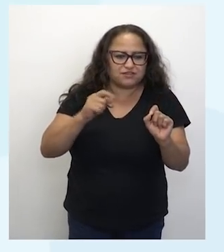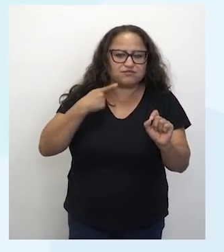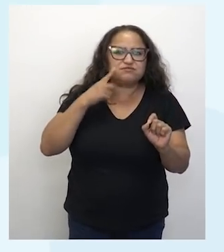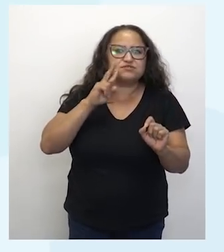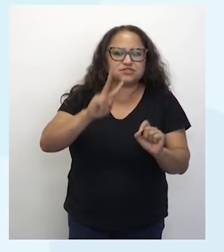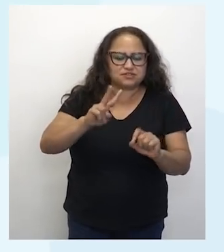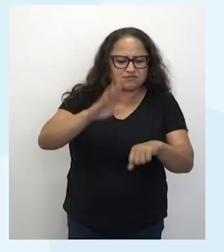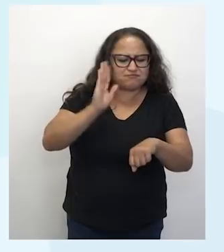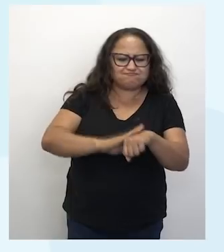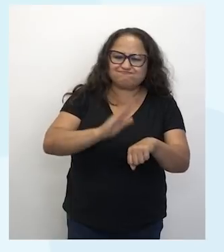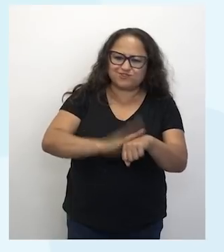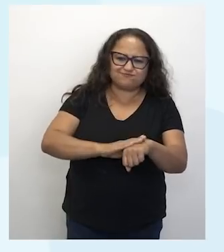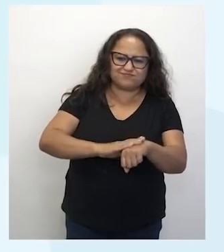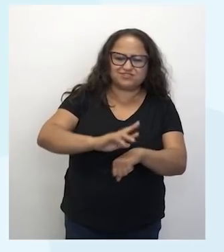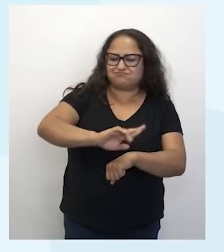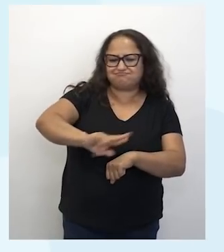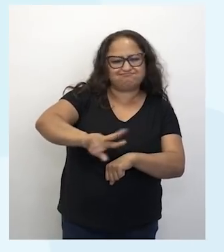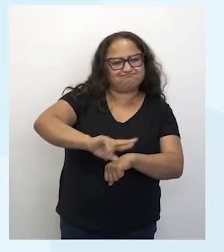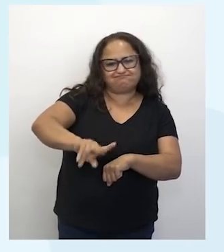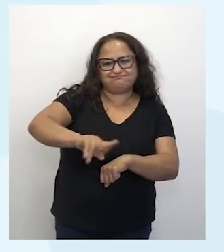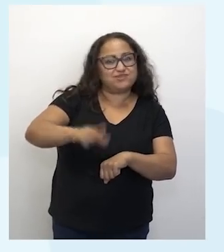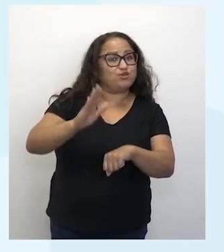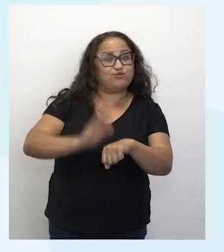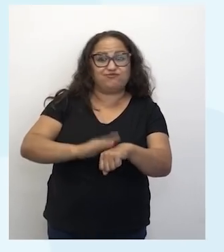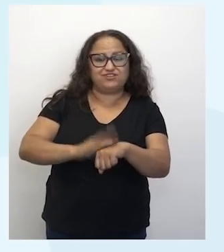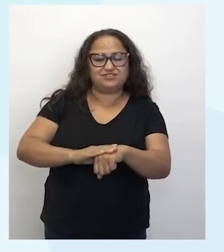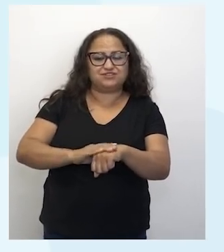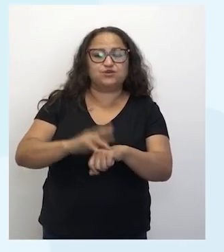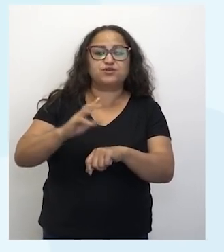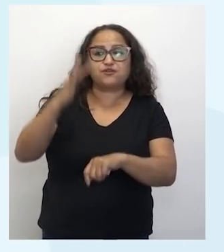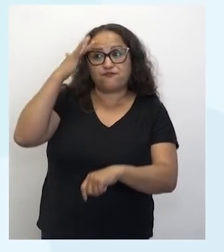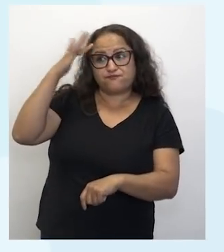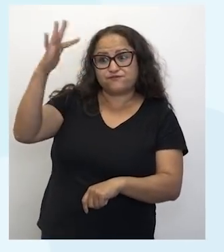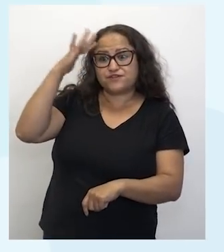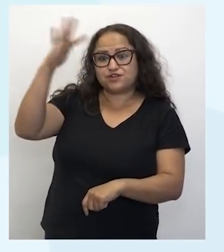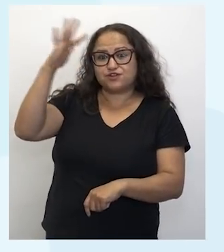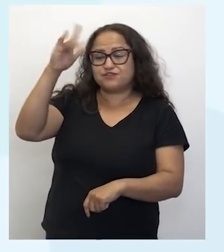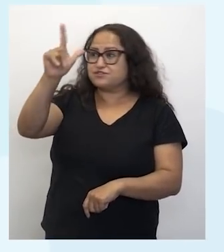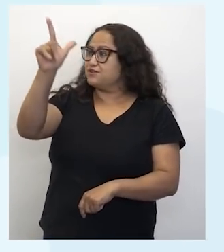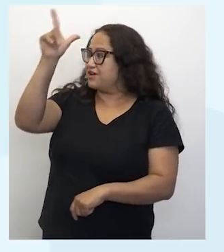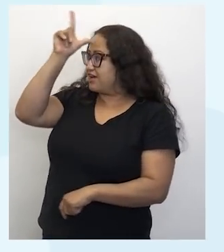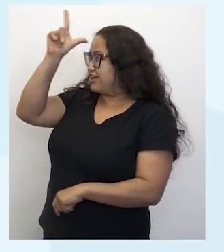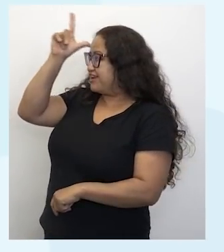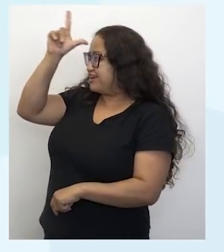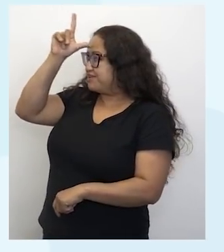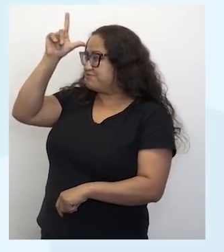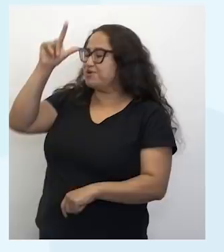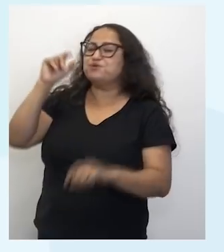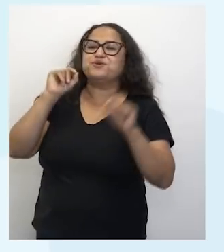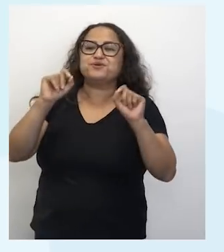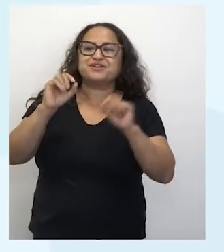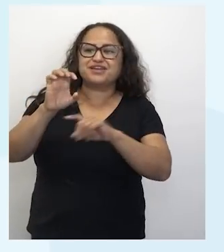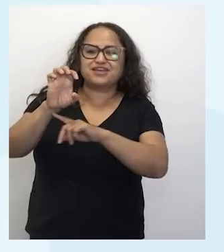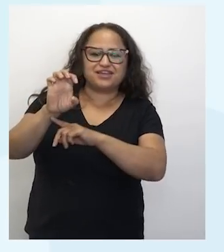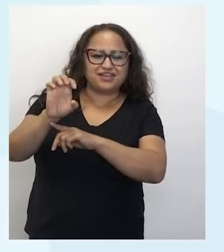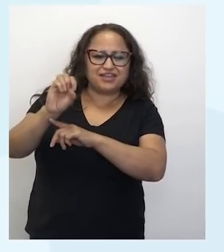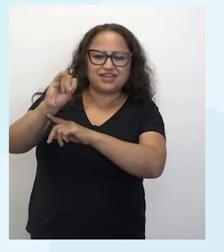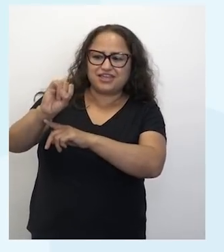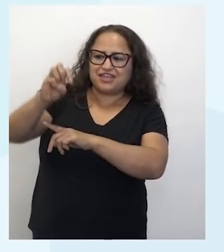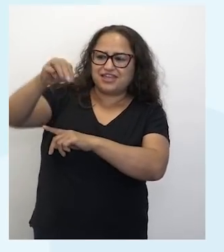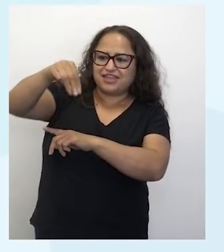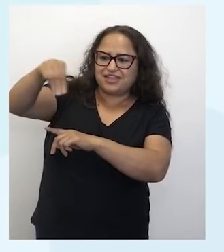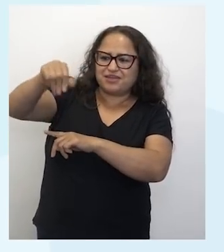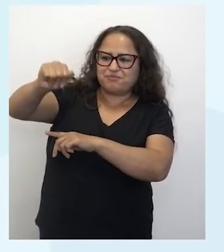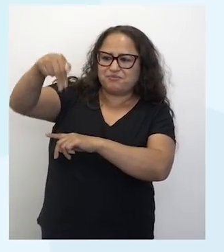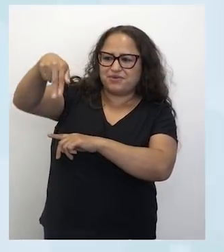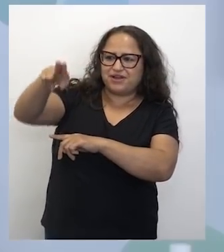o faça. É uma frase de um filósofo alemão chamado Immanuel Kant, né? Já que a